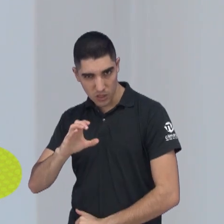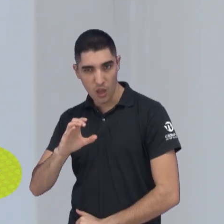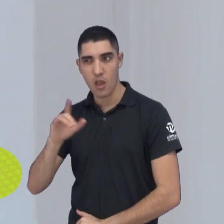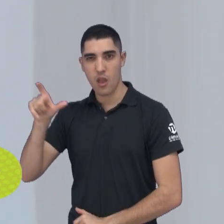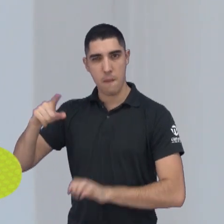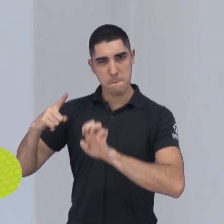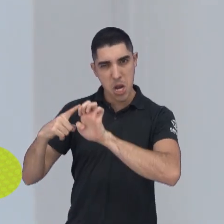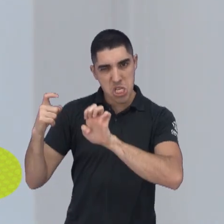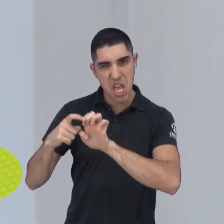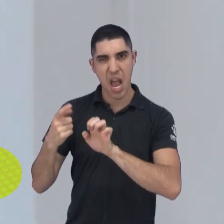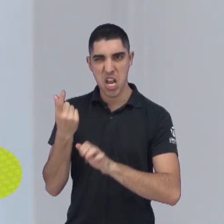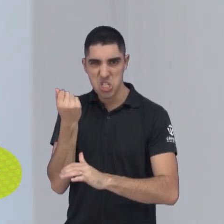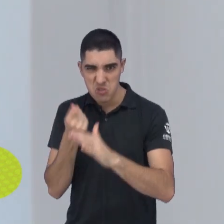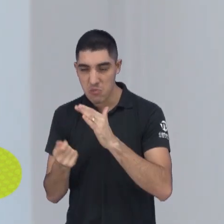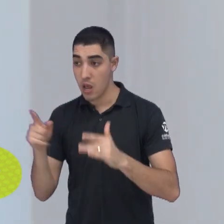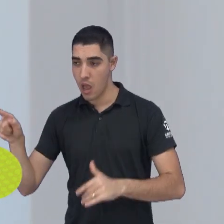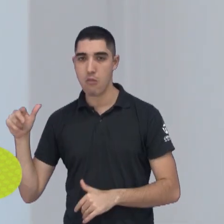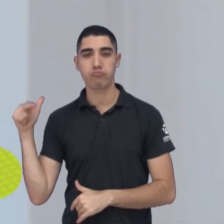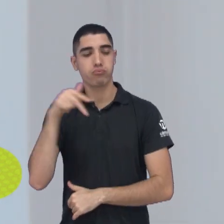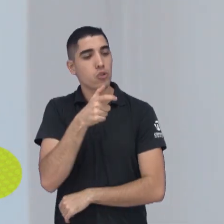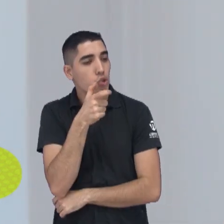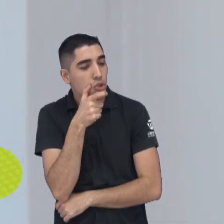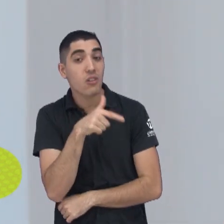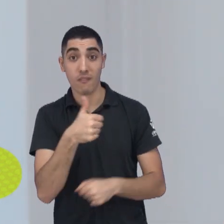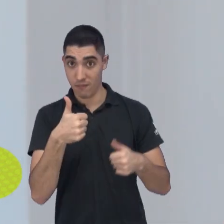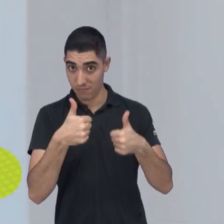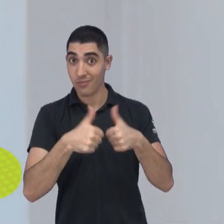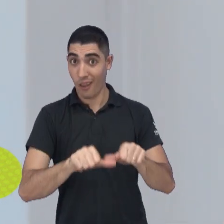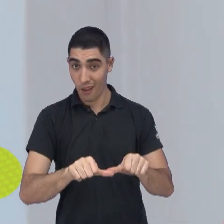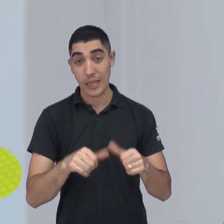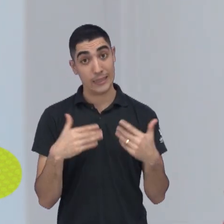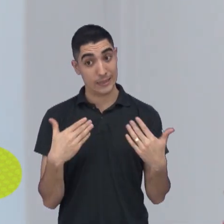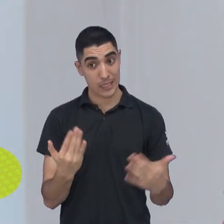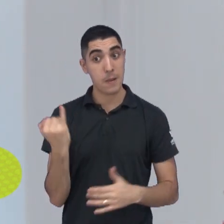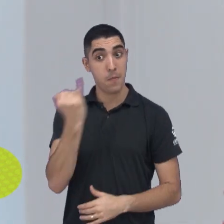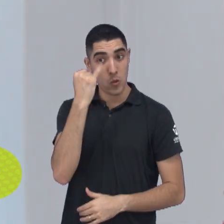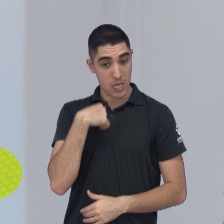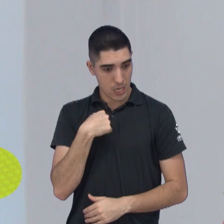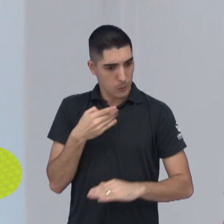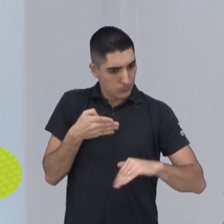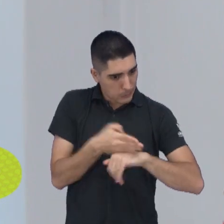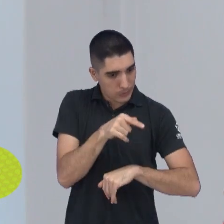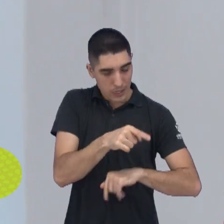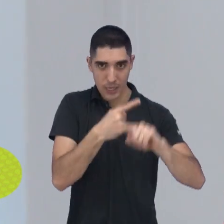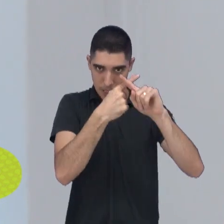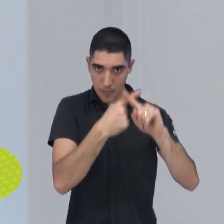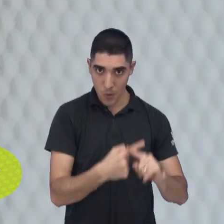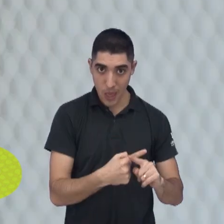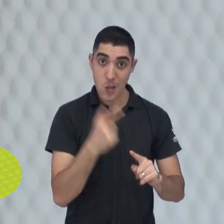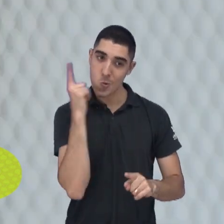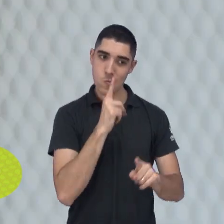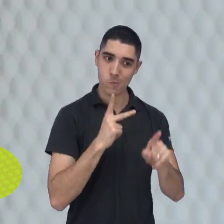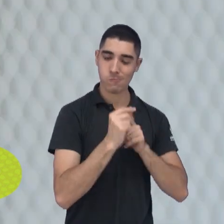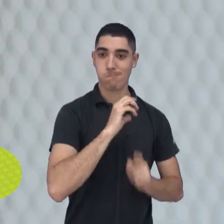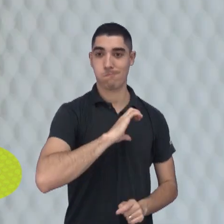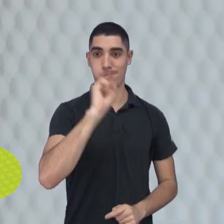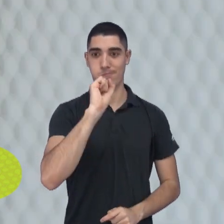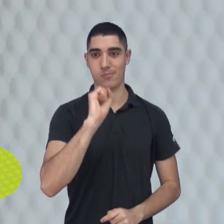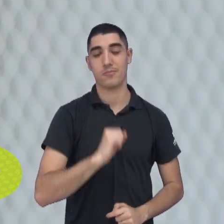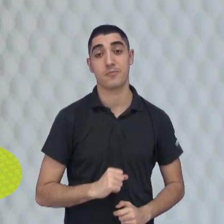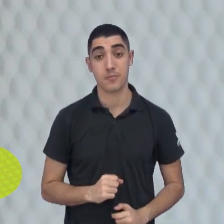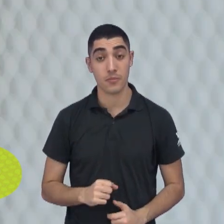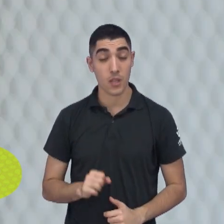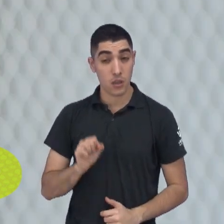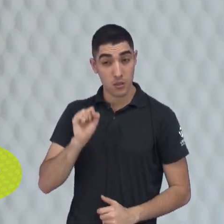os novos astros do esporte. Então é muito importante estar competindo e ser campeão, né? E para o futuro,